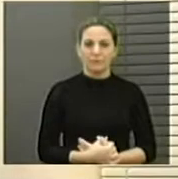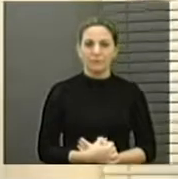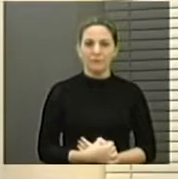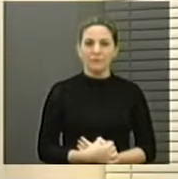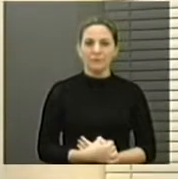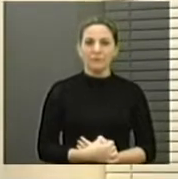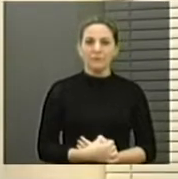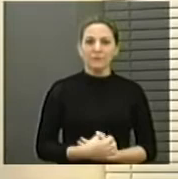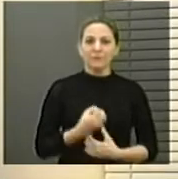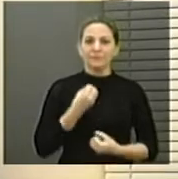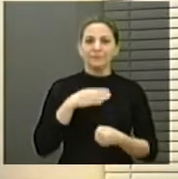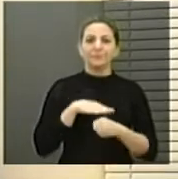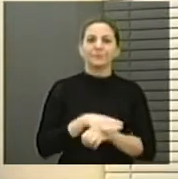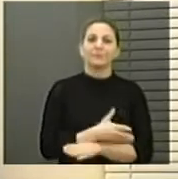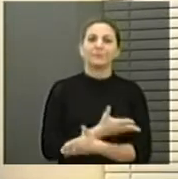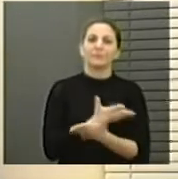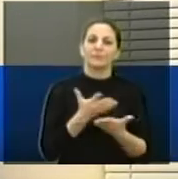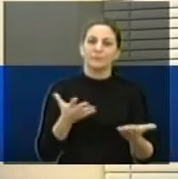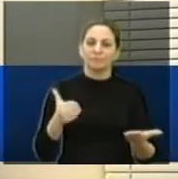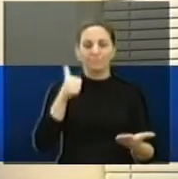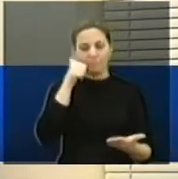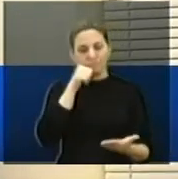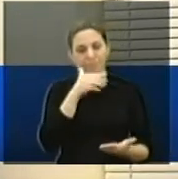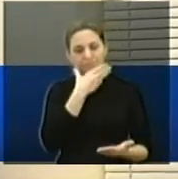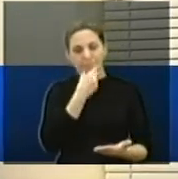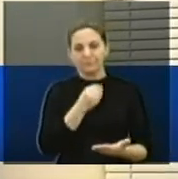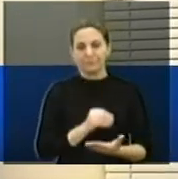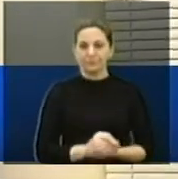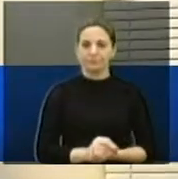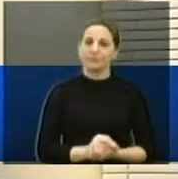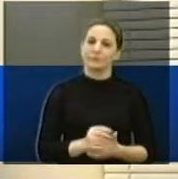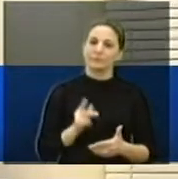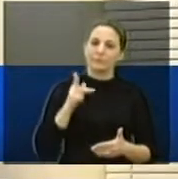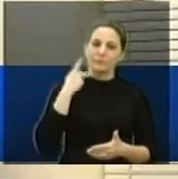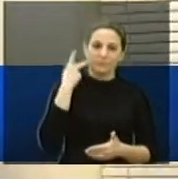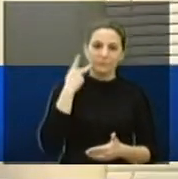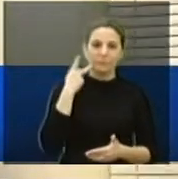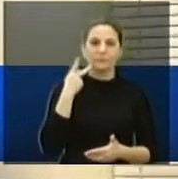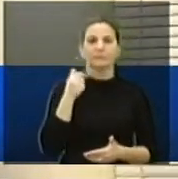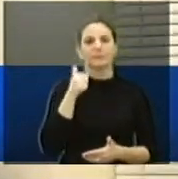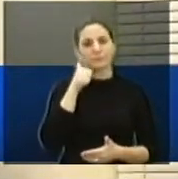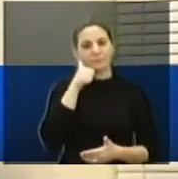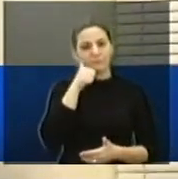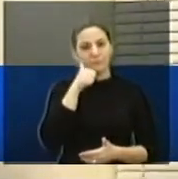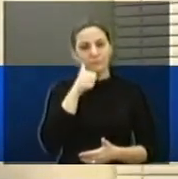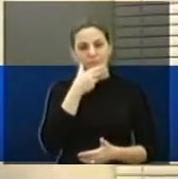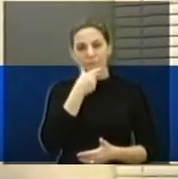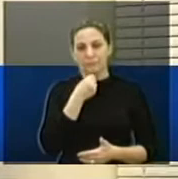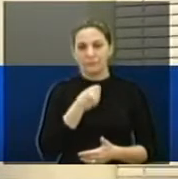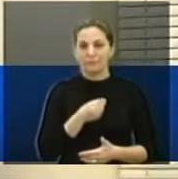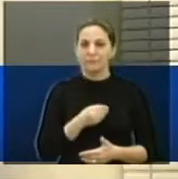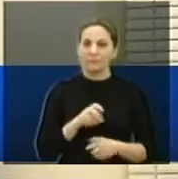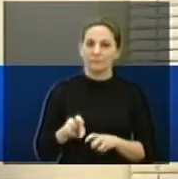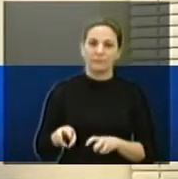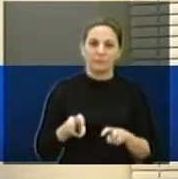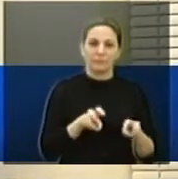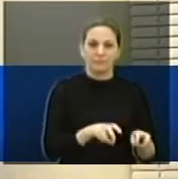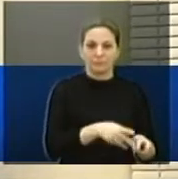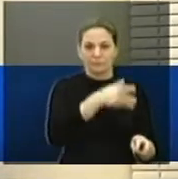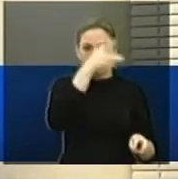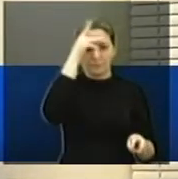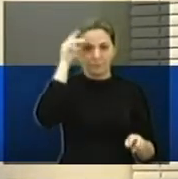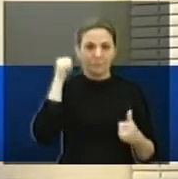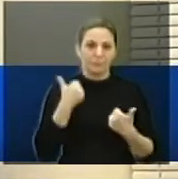boa noite a todos boa noite a todos os senhores vereadores vereadoras a mesa pessoas que